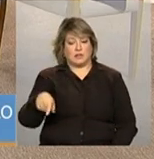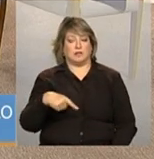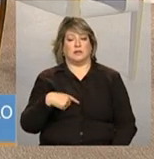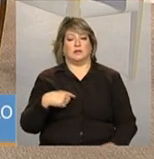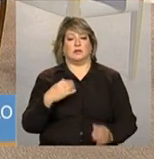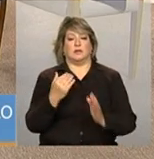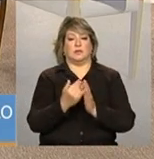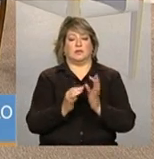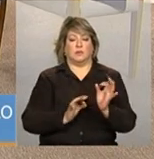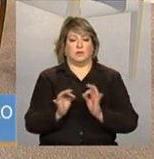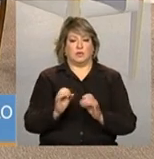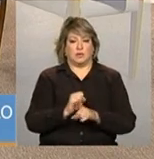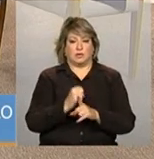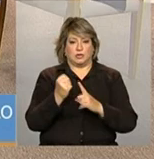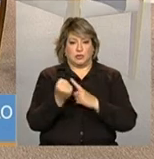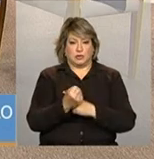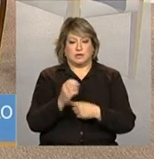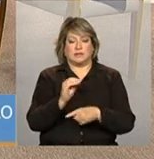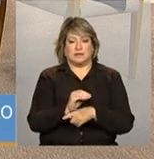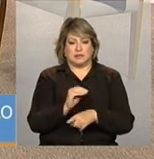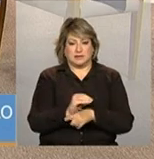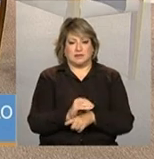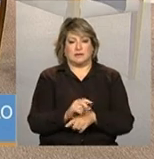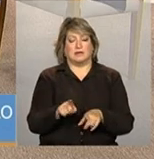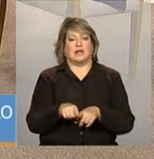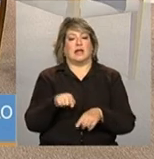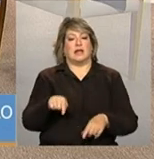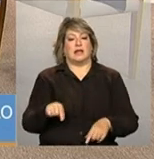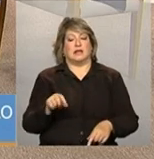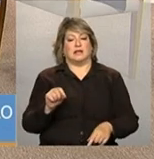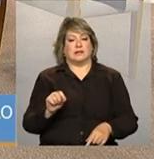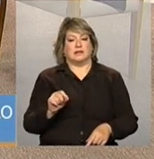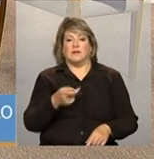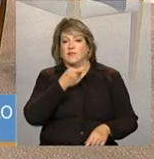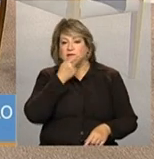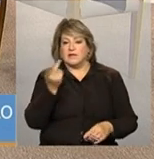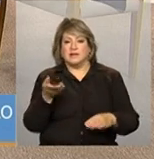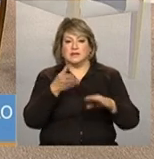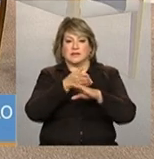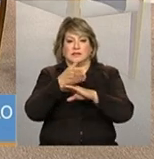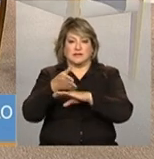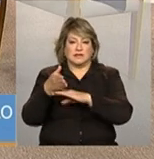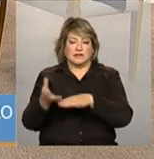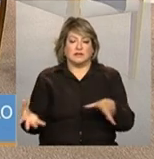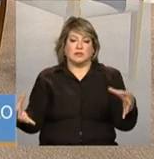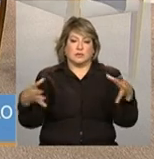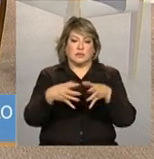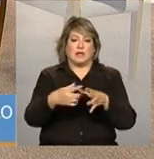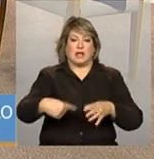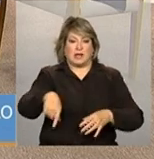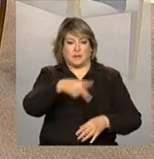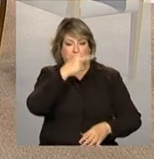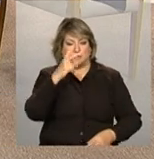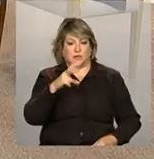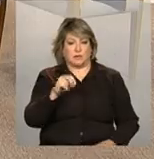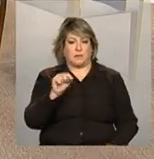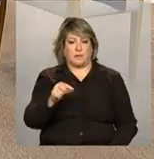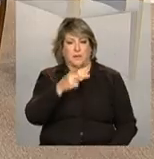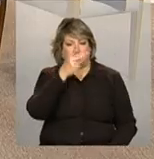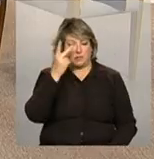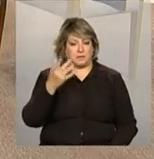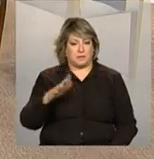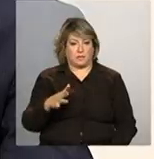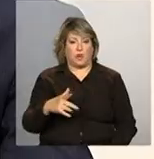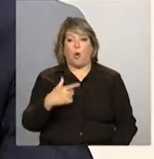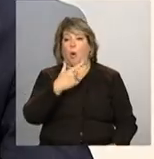outros programas, né? A partir dessas visitas, fazendo as identificações, também trabalhando a inserção dessas pessoas, 50 mil pessoas, em torno de 50 mil pessoas